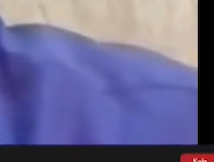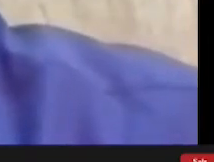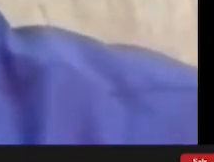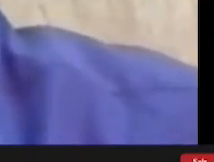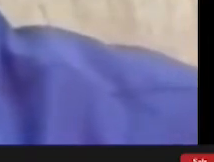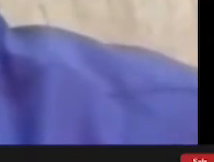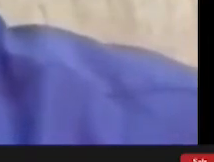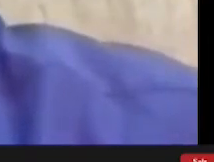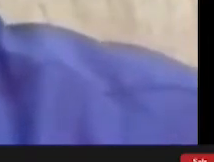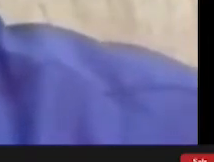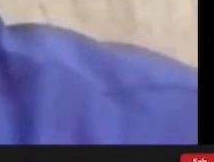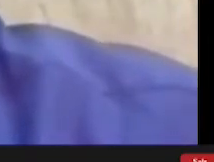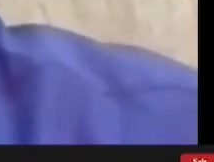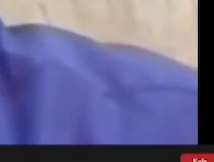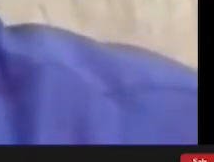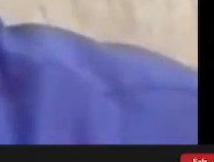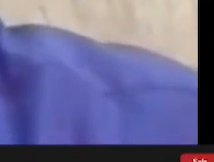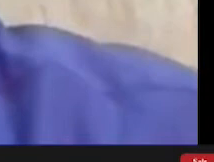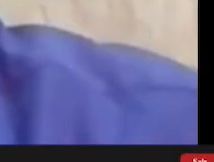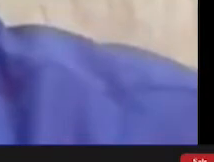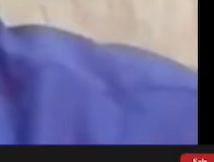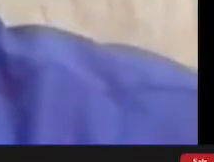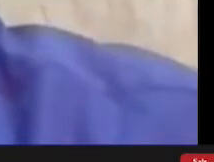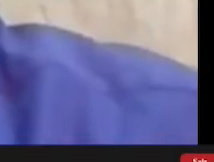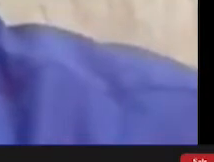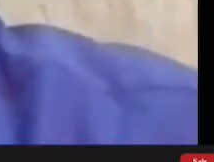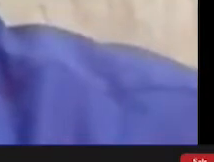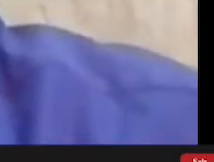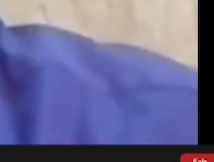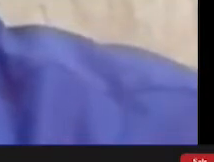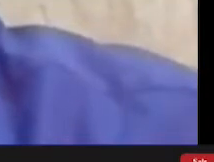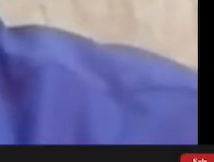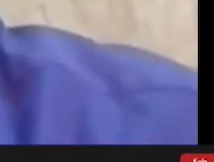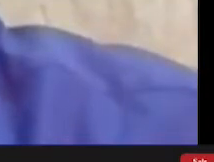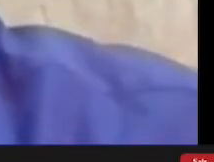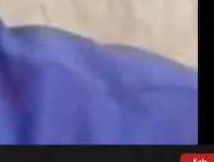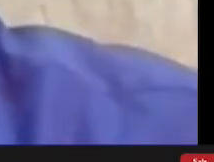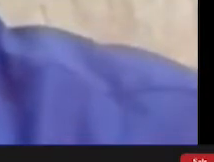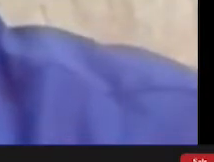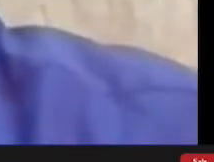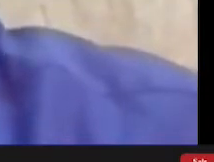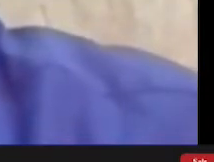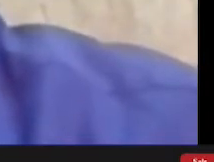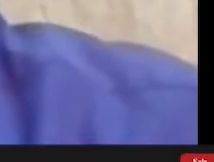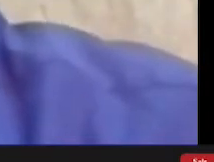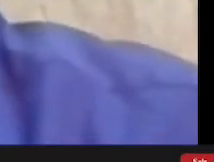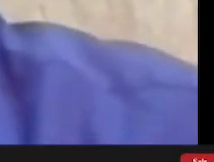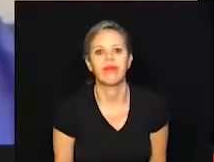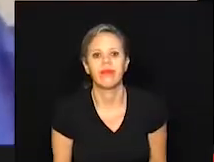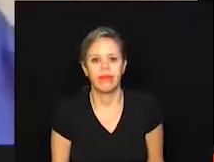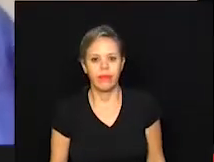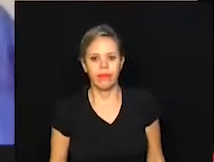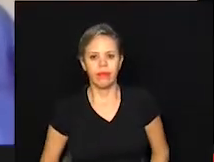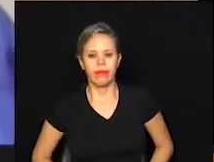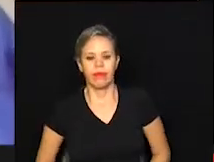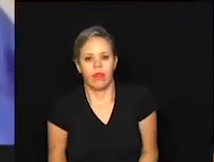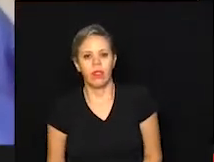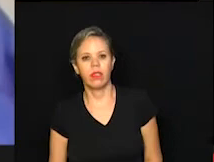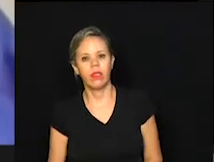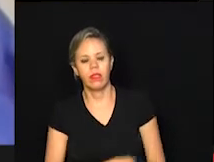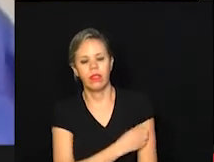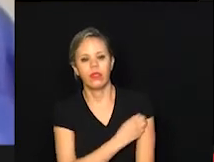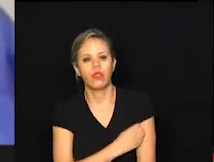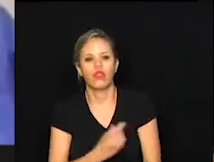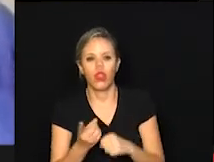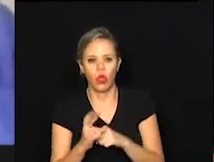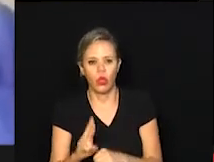então presidente, era o doutor desembargador Lorival Ferreira dos Santos, que muito acolheu as